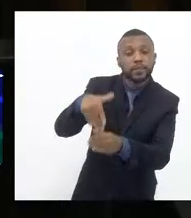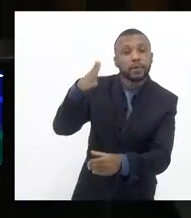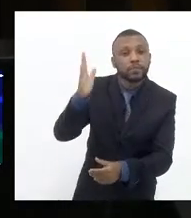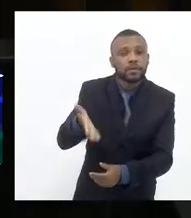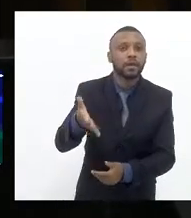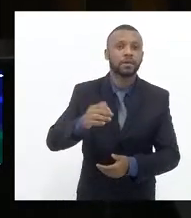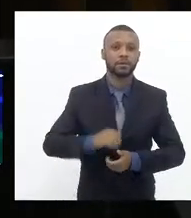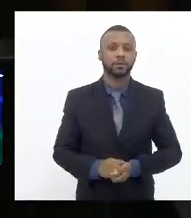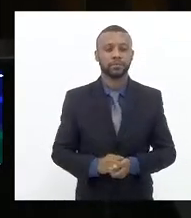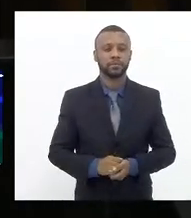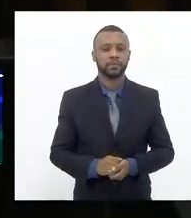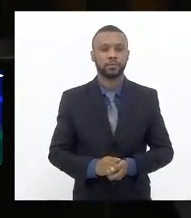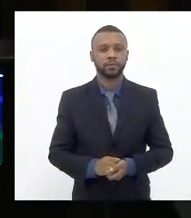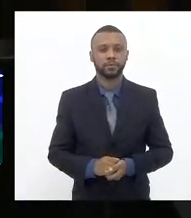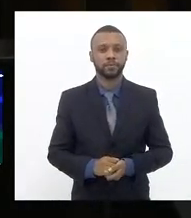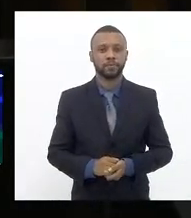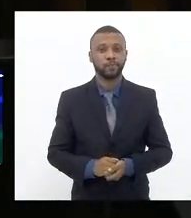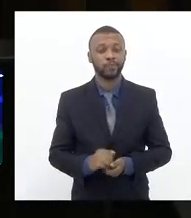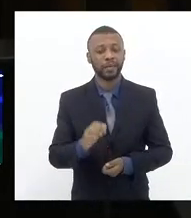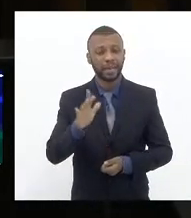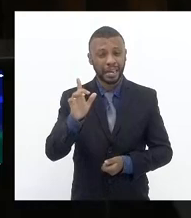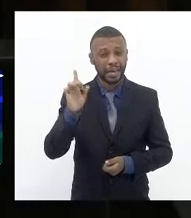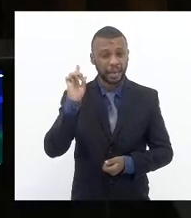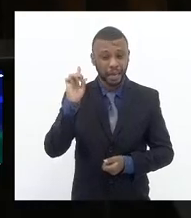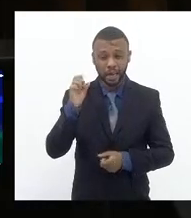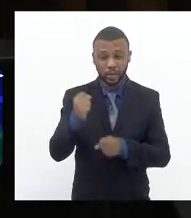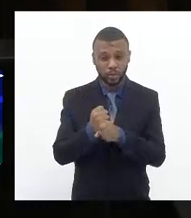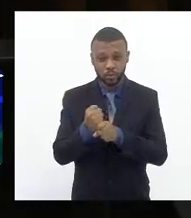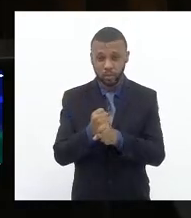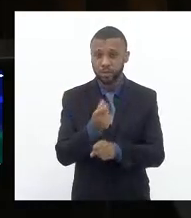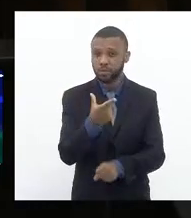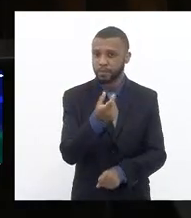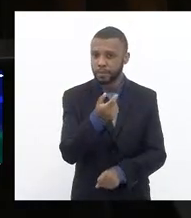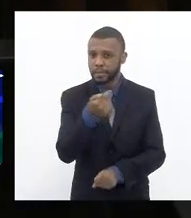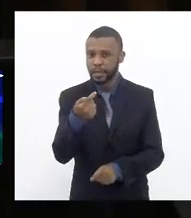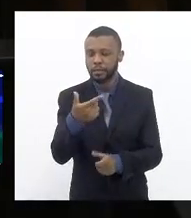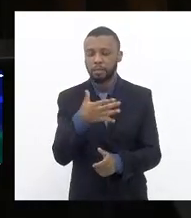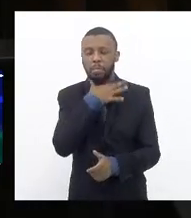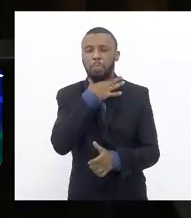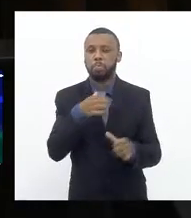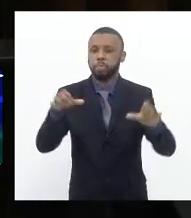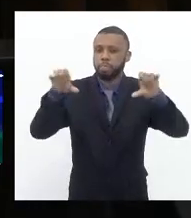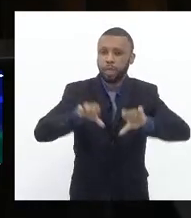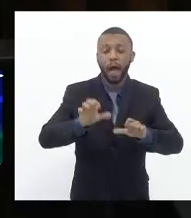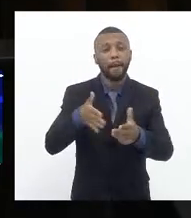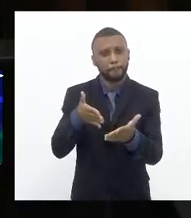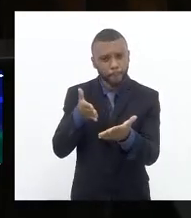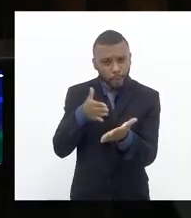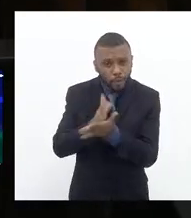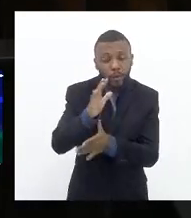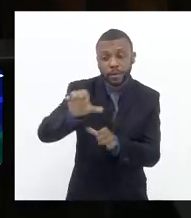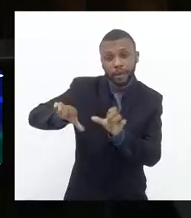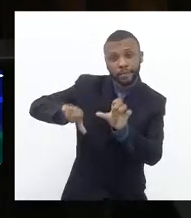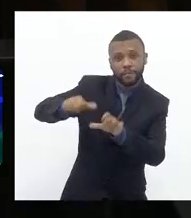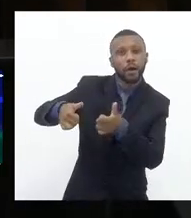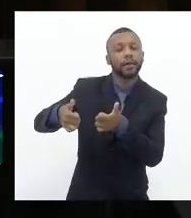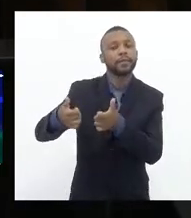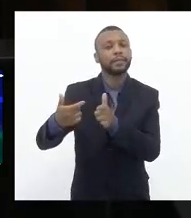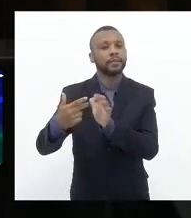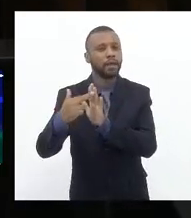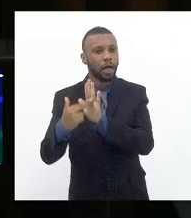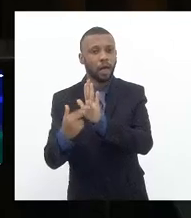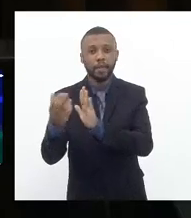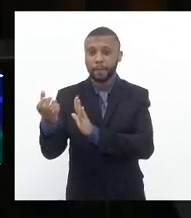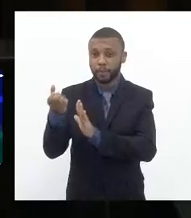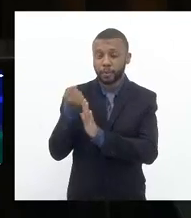Aliás, lá no auge da crise, 2017, aprovou uma reforma das pensões, assim como já havia